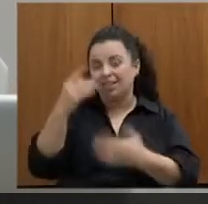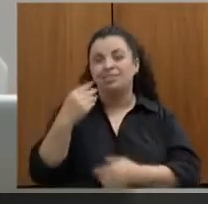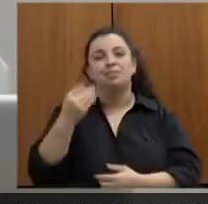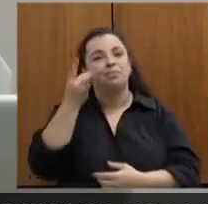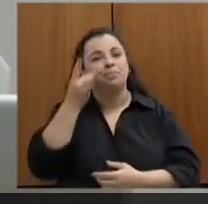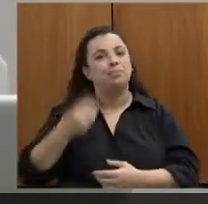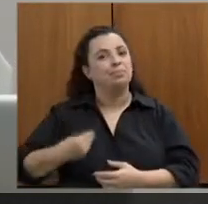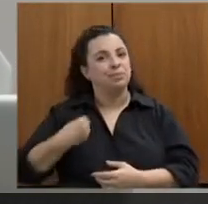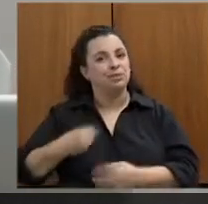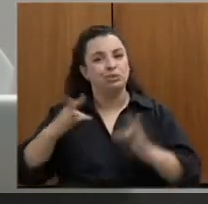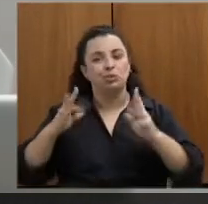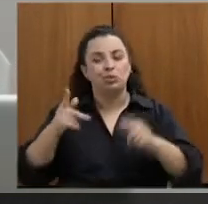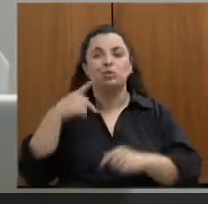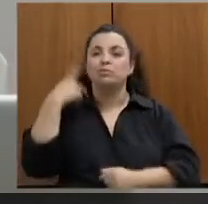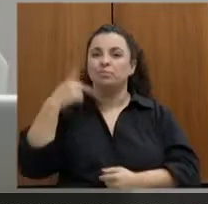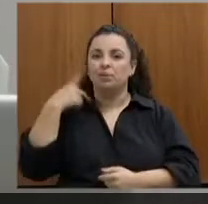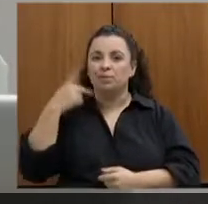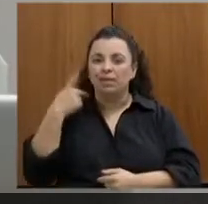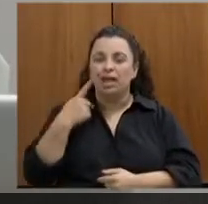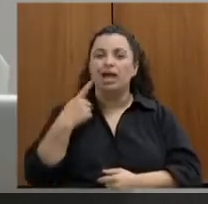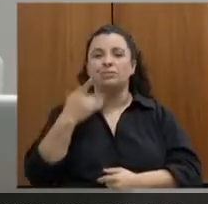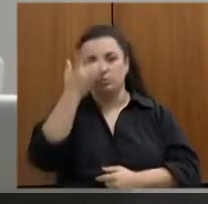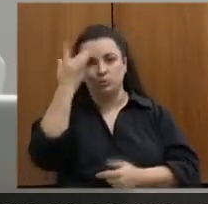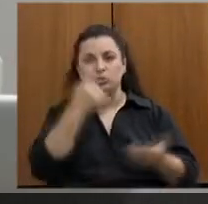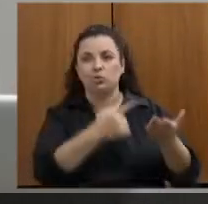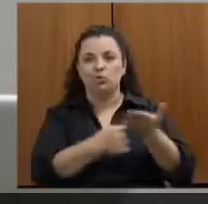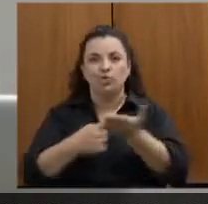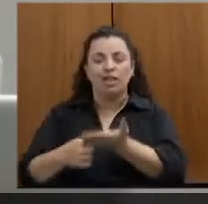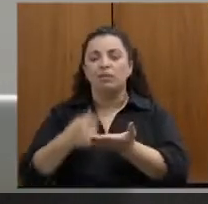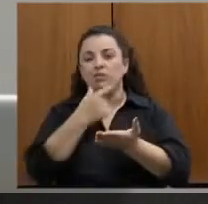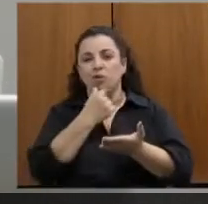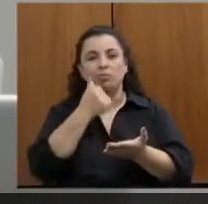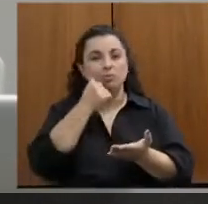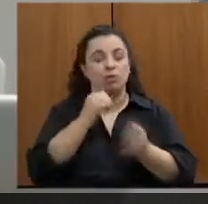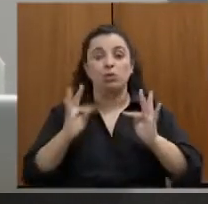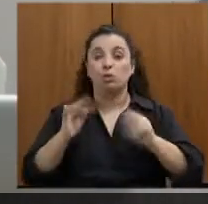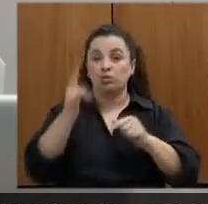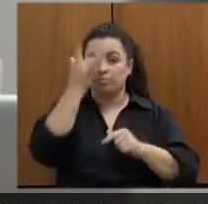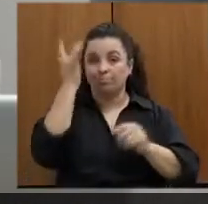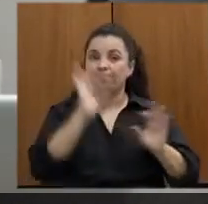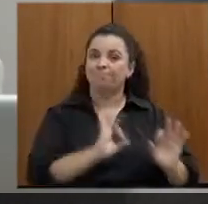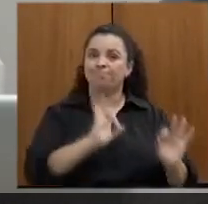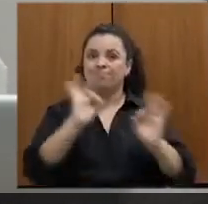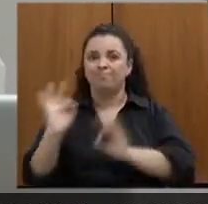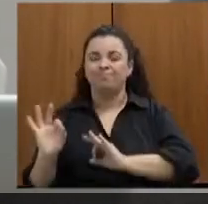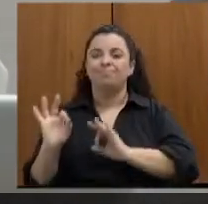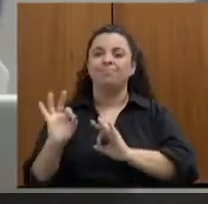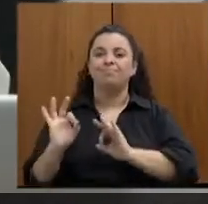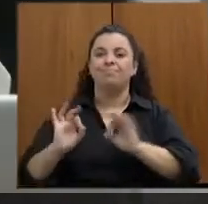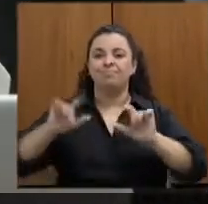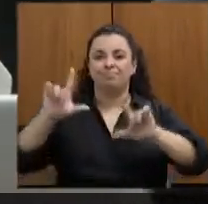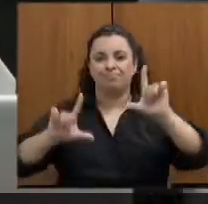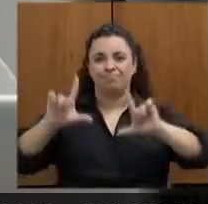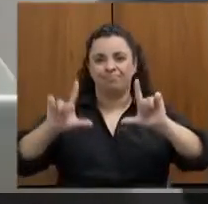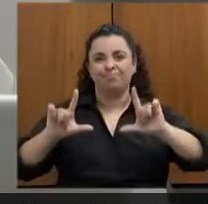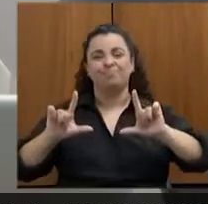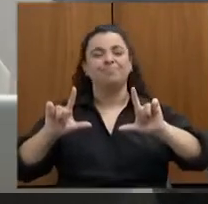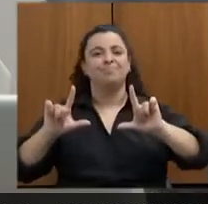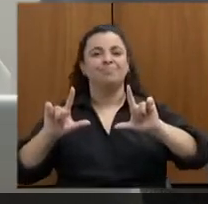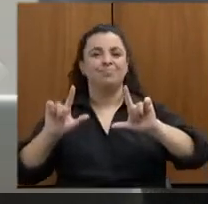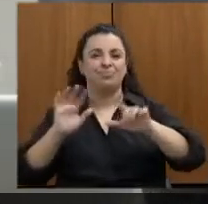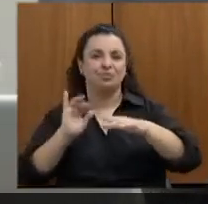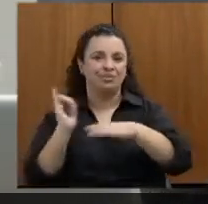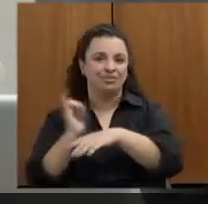das parlamentares, dos parlamentares, das convidadas e convidados, de todos que nos acompanharam pelos canais de comunicação da